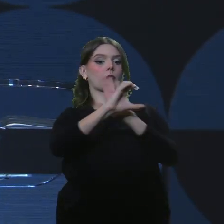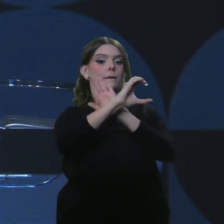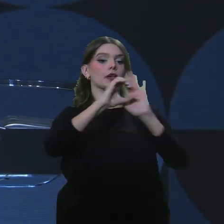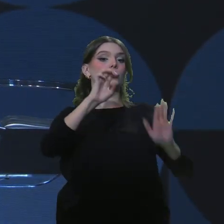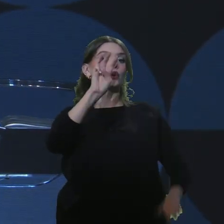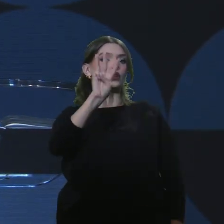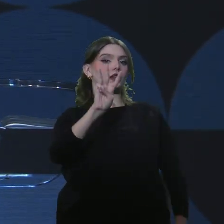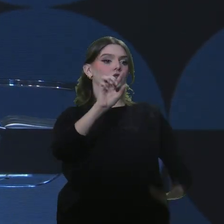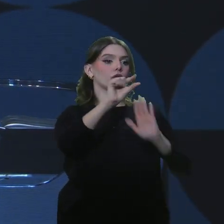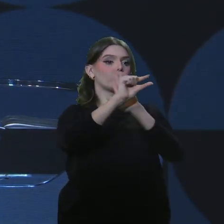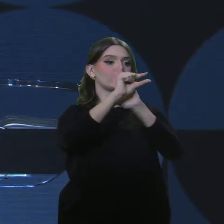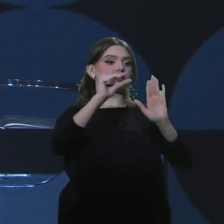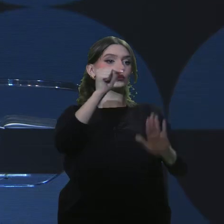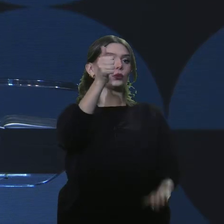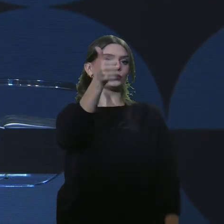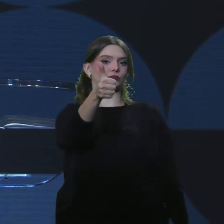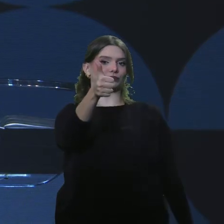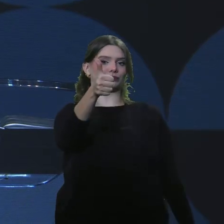Não corrige, senão pioreia.